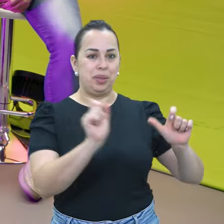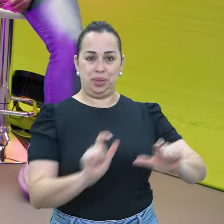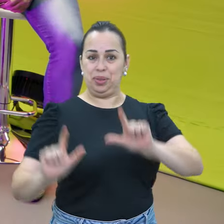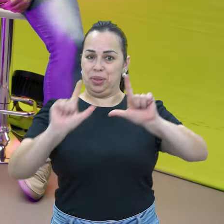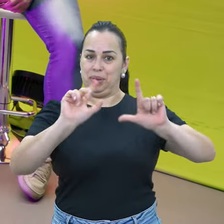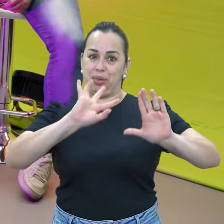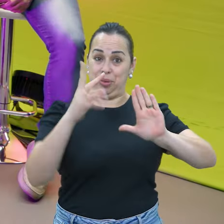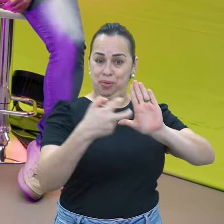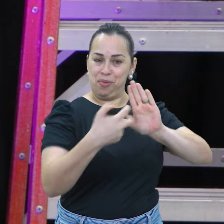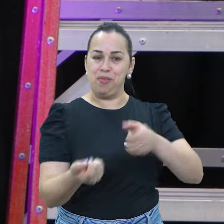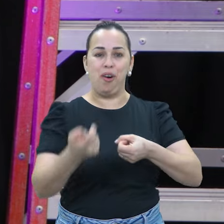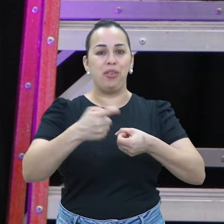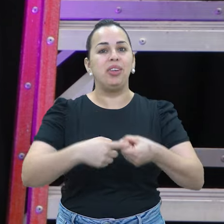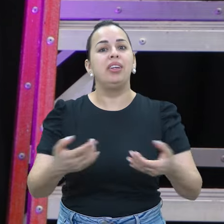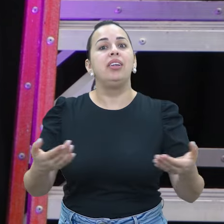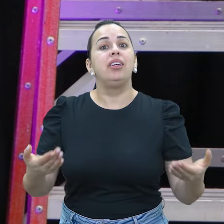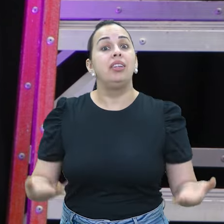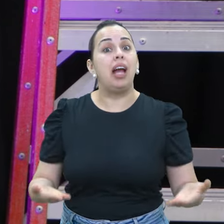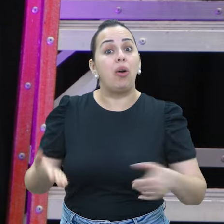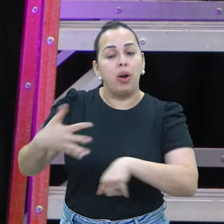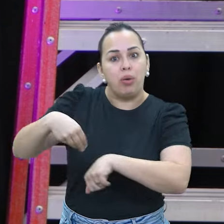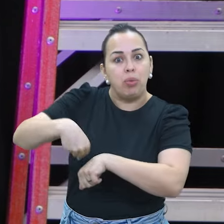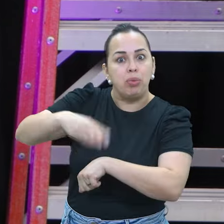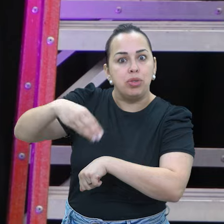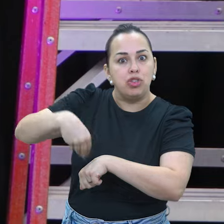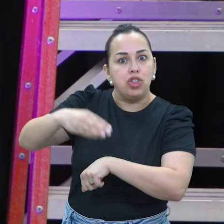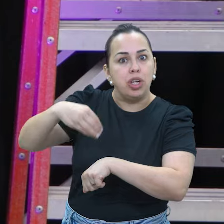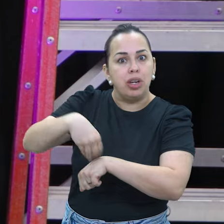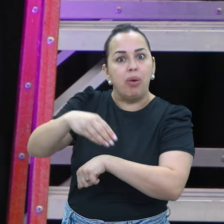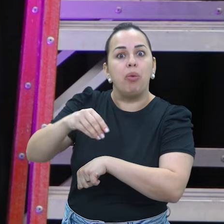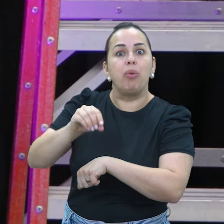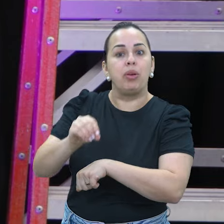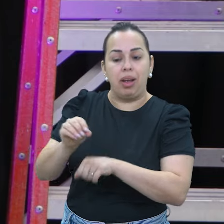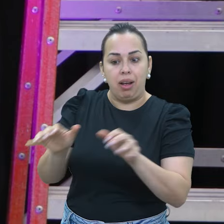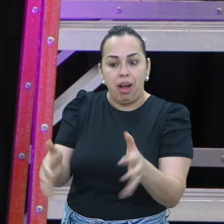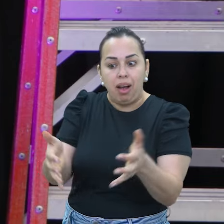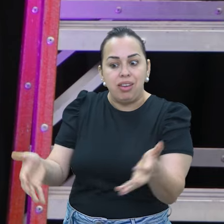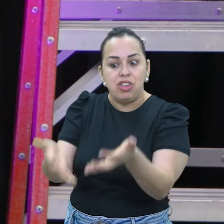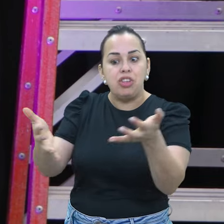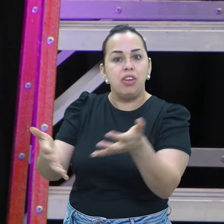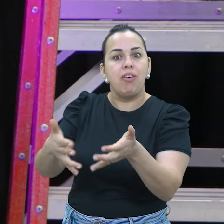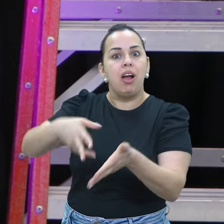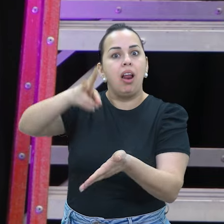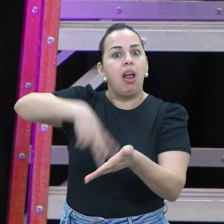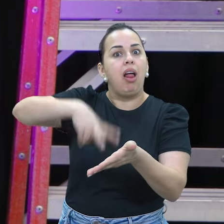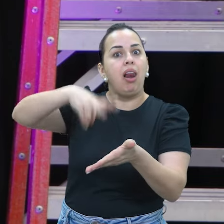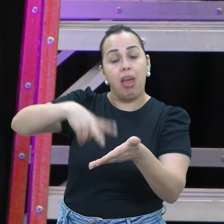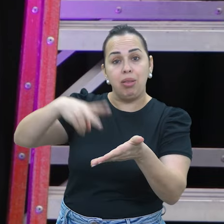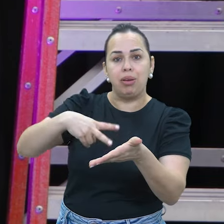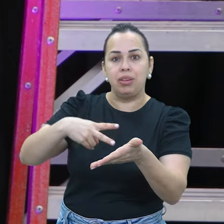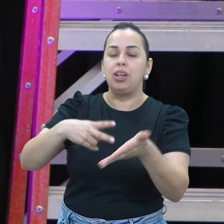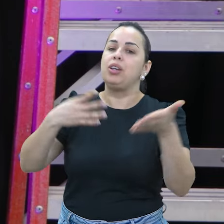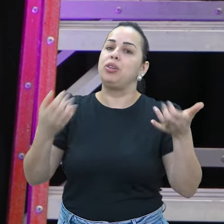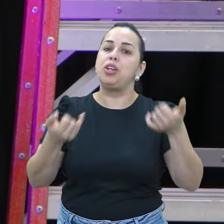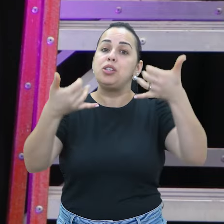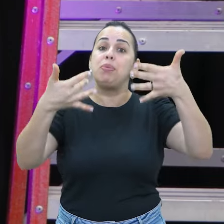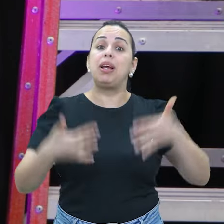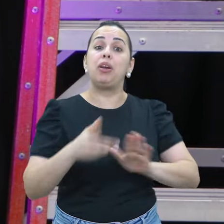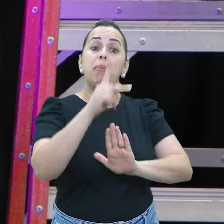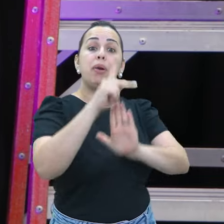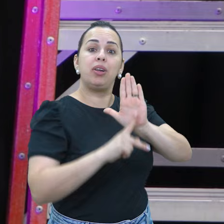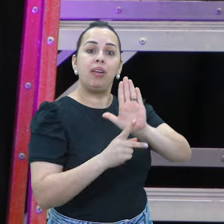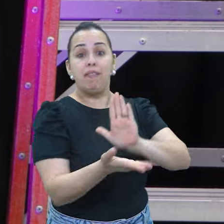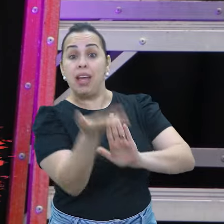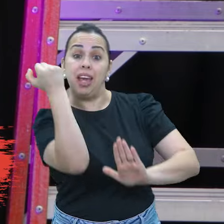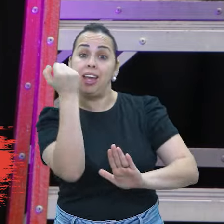Já voltamos com Conexão Cultura e com dica de mais uma proposta de incentivo à leitura em São José dos Campos. Eu estou falando